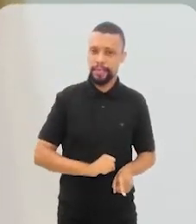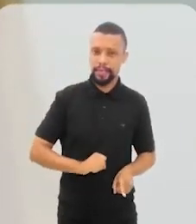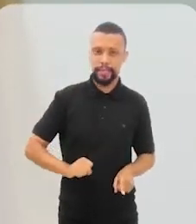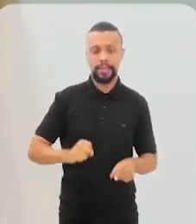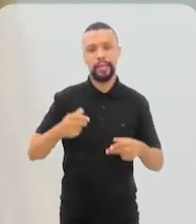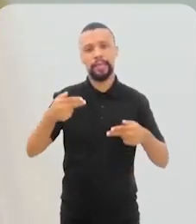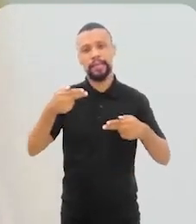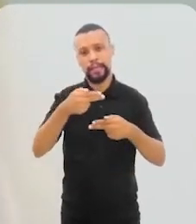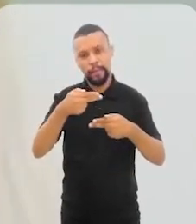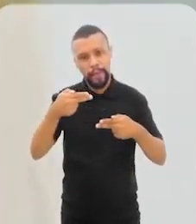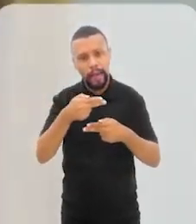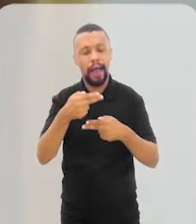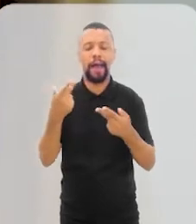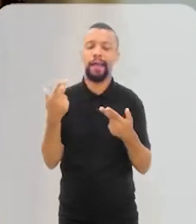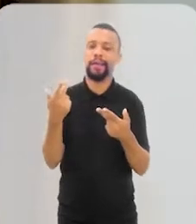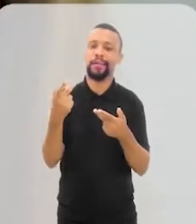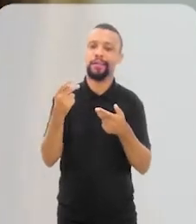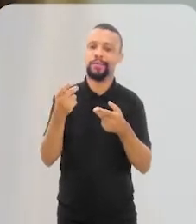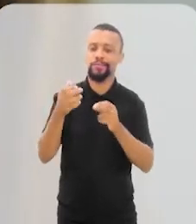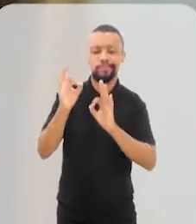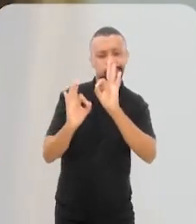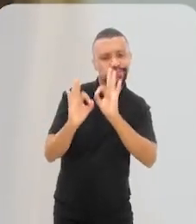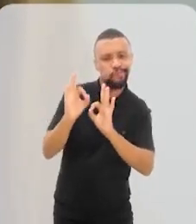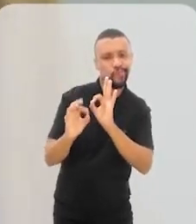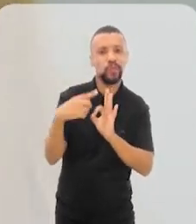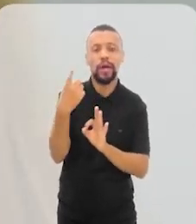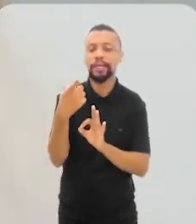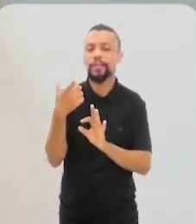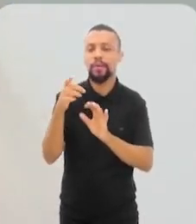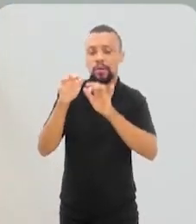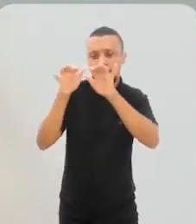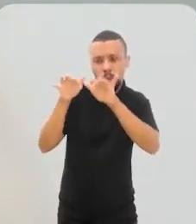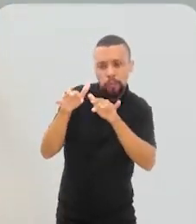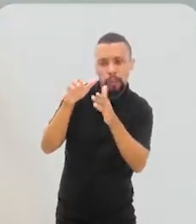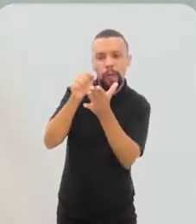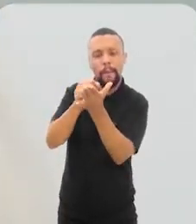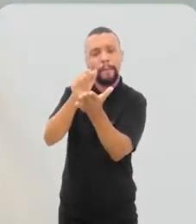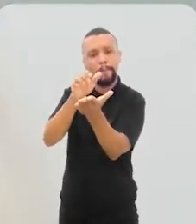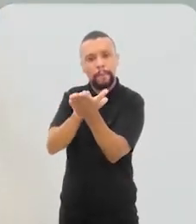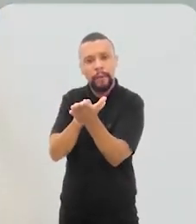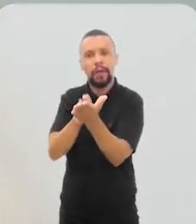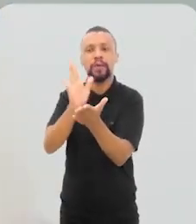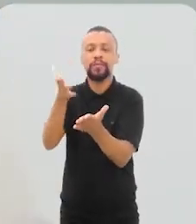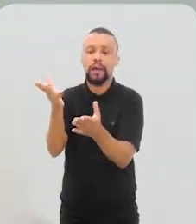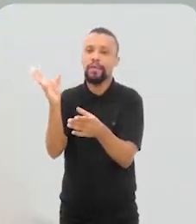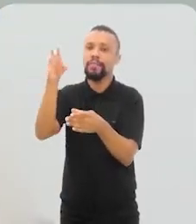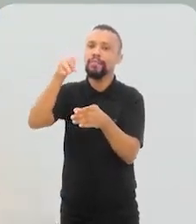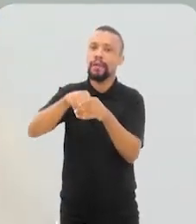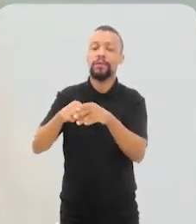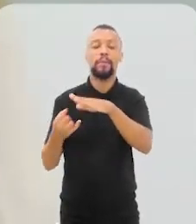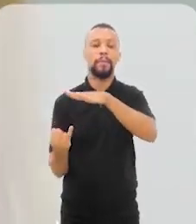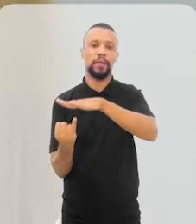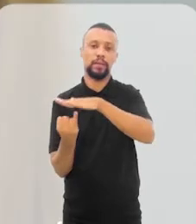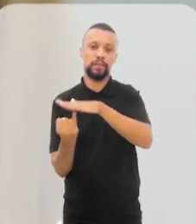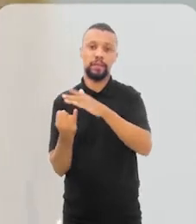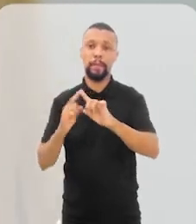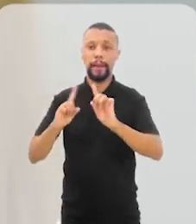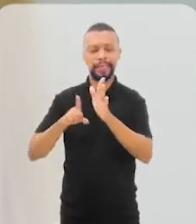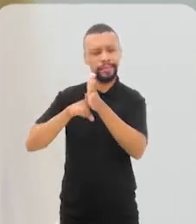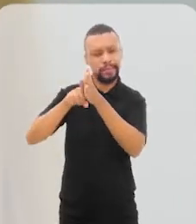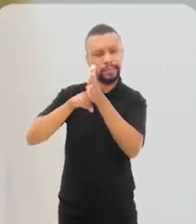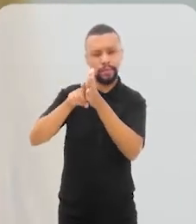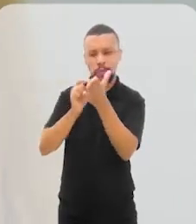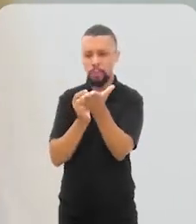pelo SEBRAE PEMUD. A gente tem empreendedores fluminenses que se inscreveram nos mapeamentos já feitos pela FAIPE, mas todos